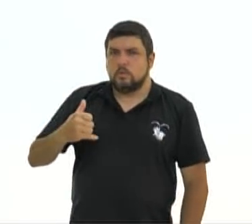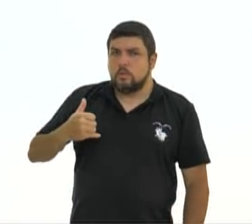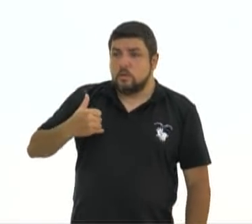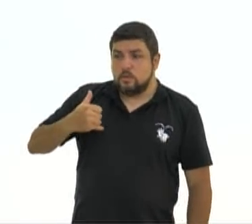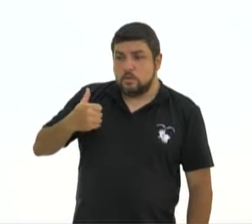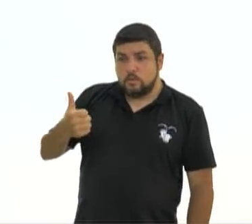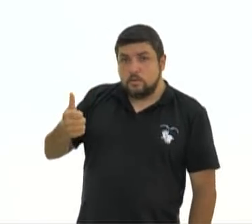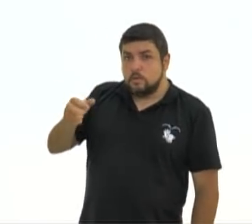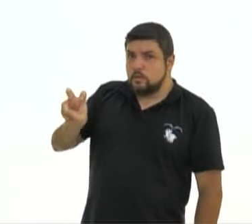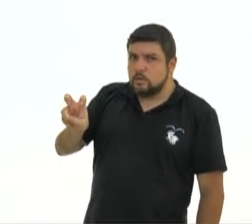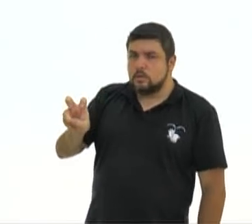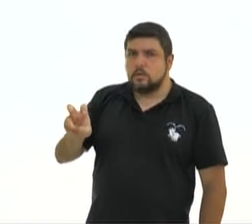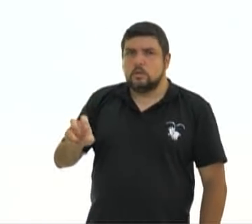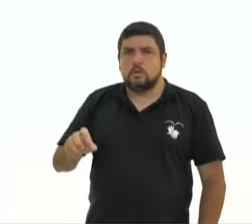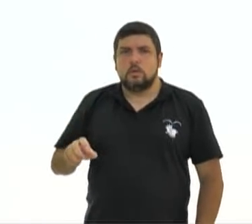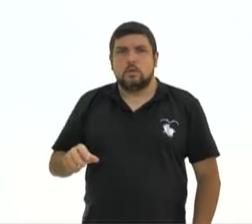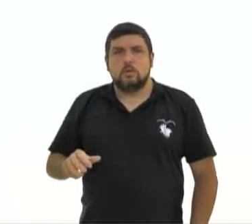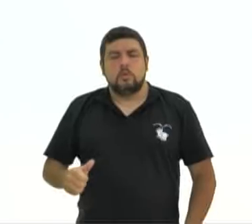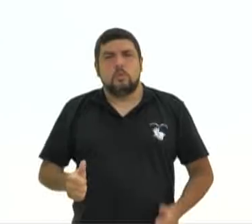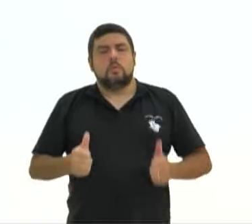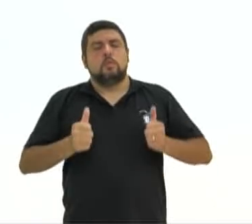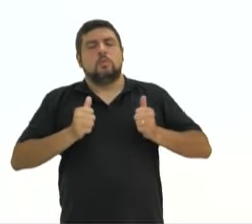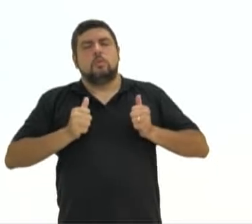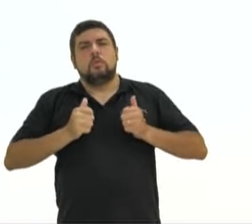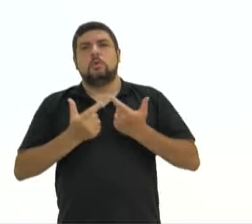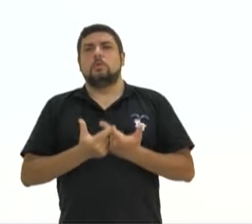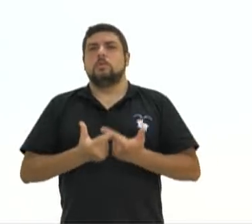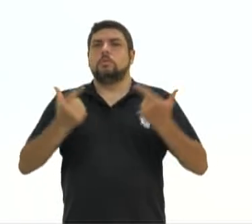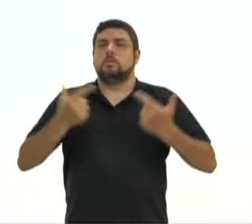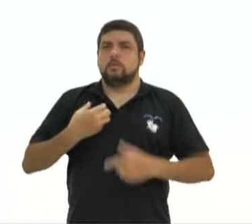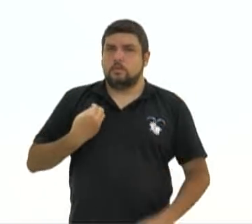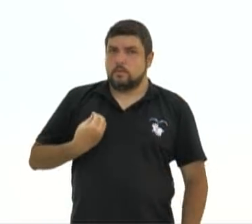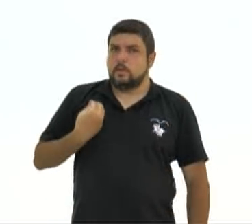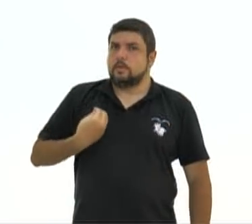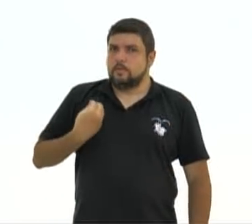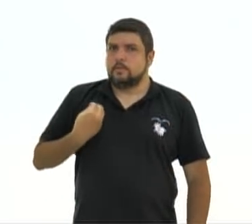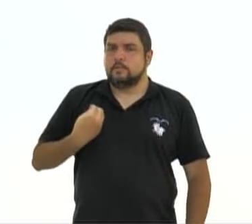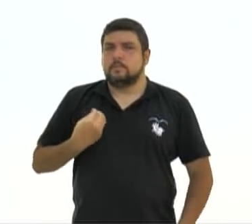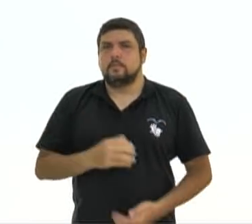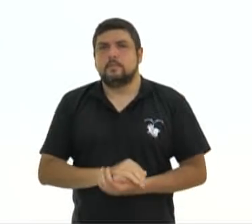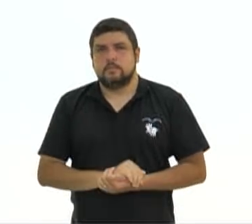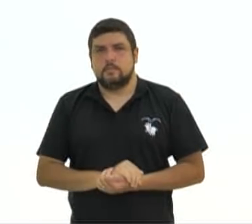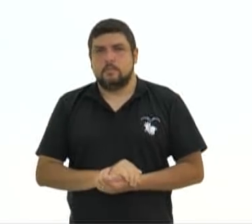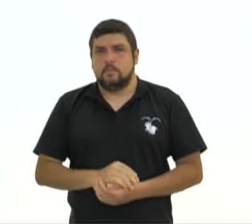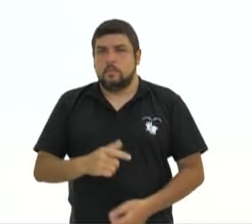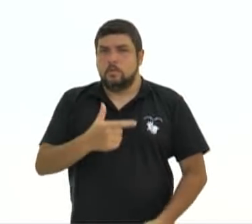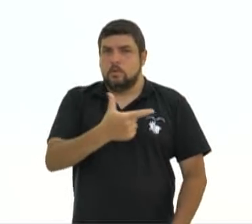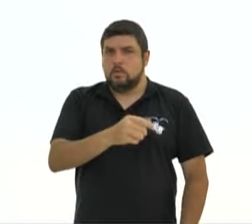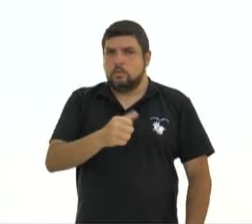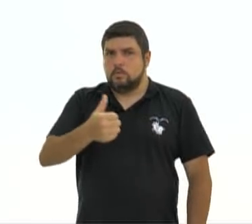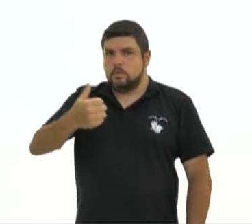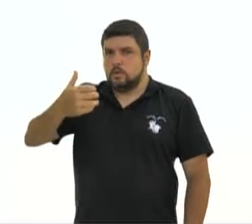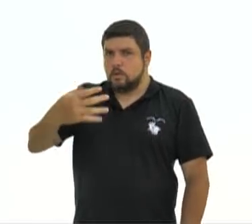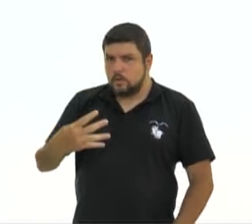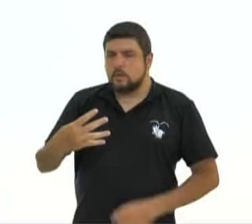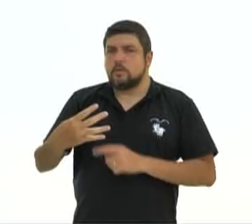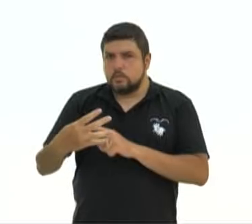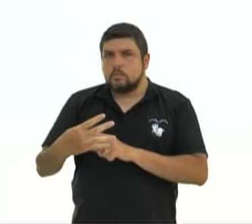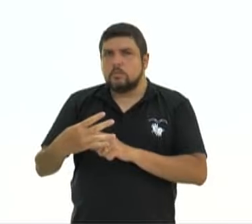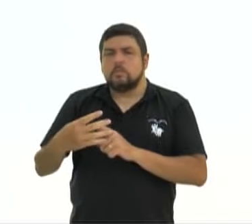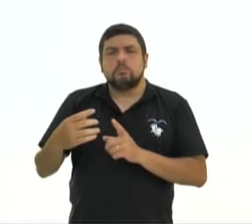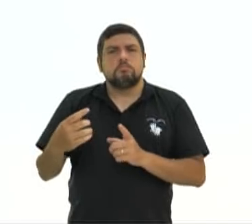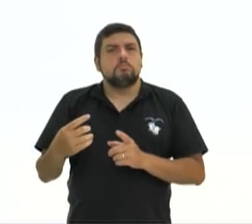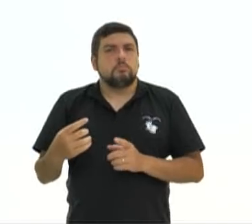Malala, ela ficou conhecida mundialmente após ela ser baleada na cabeça